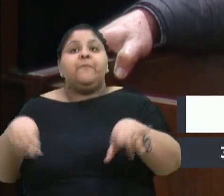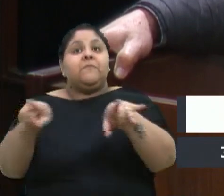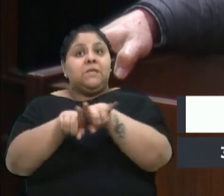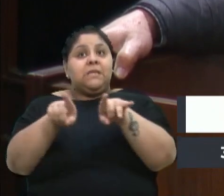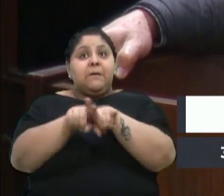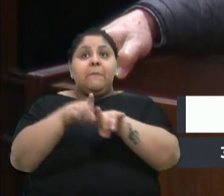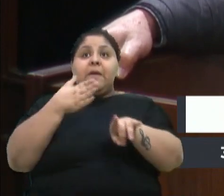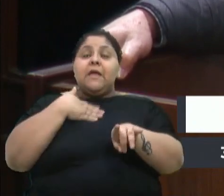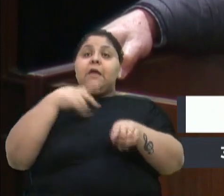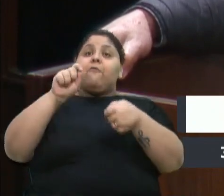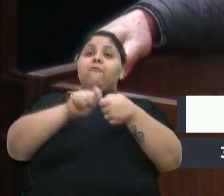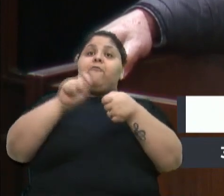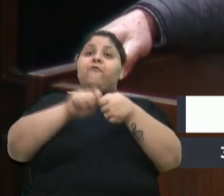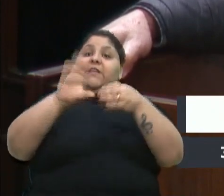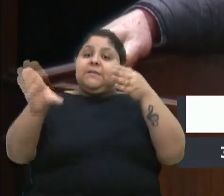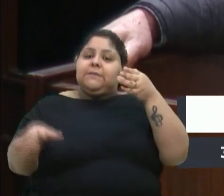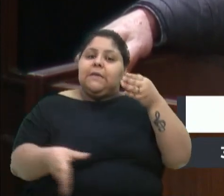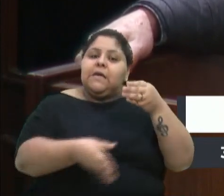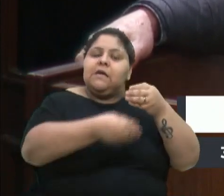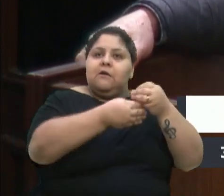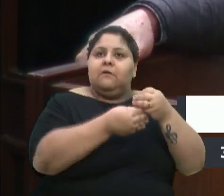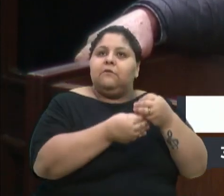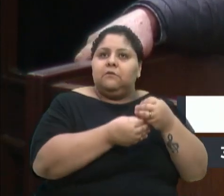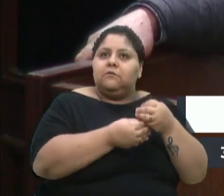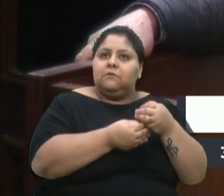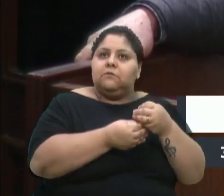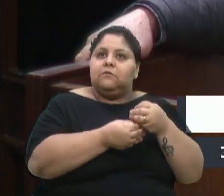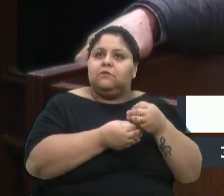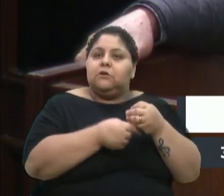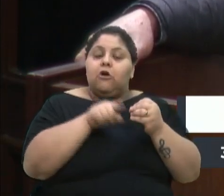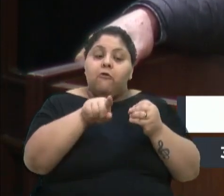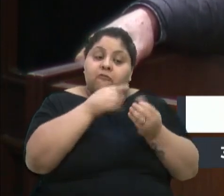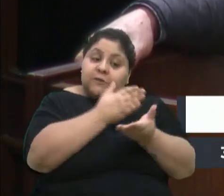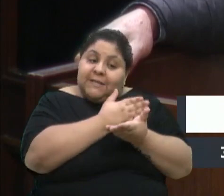que, nesses casos, quando tu vê que a iniciante